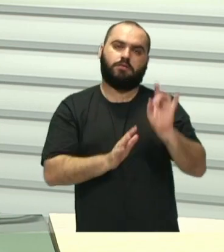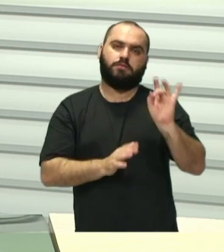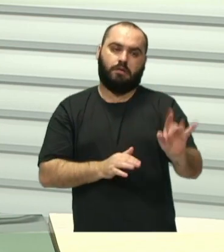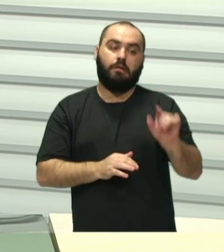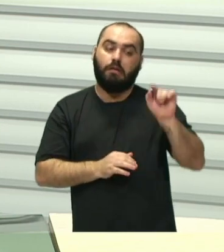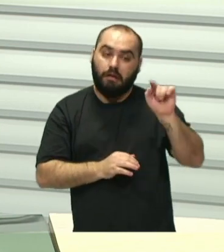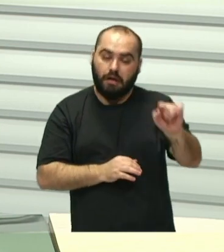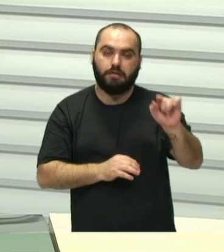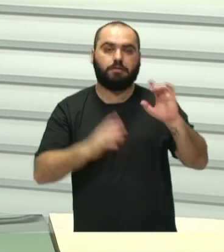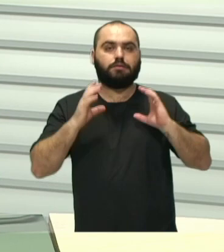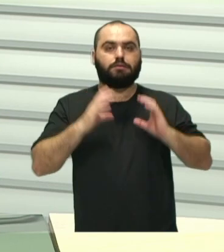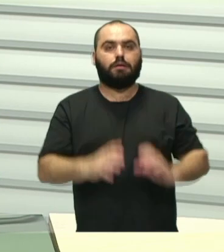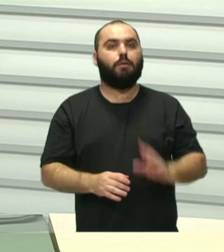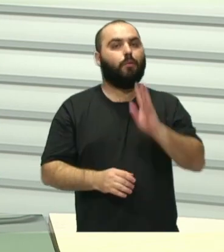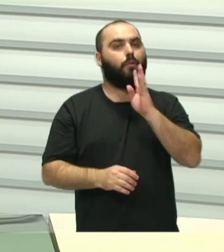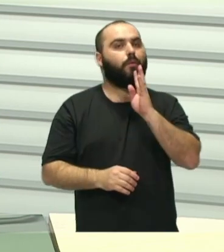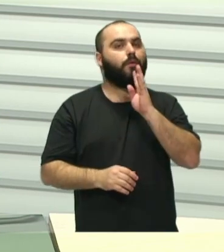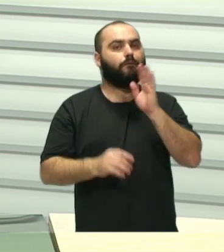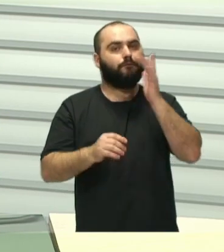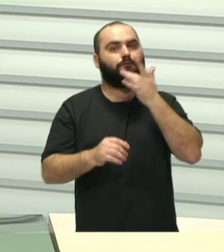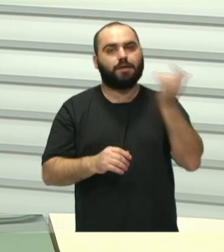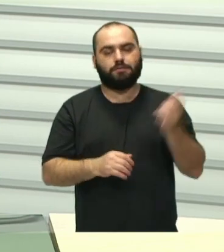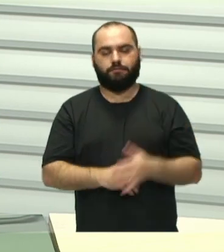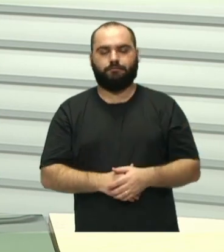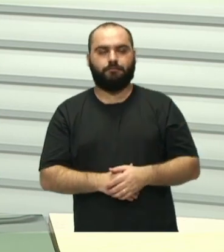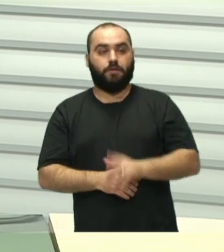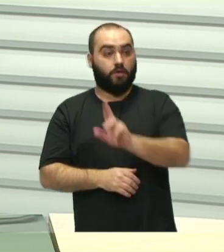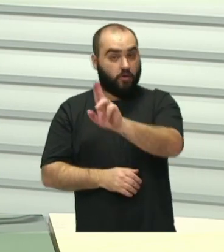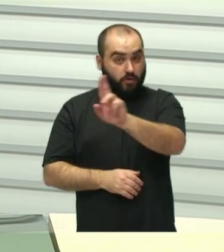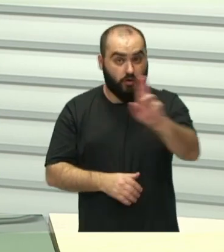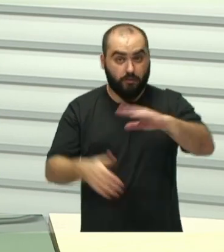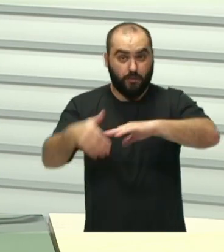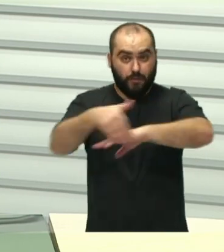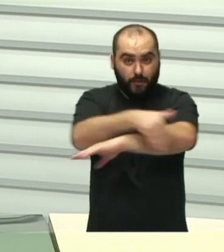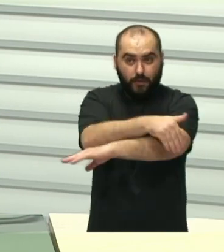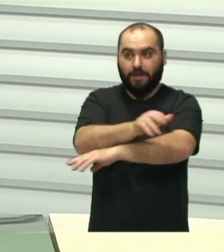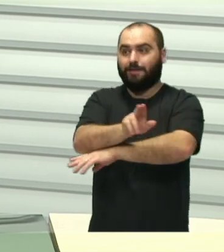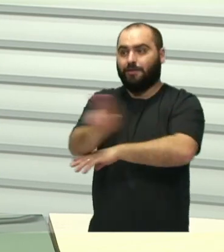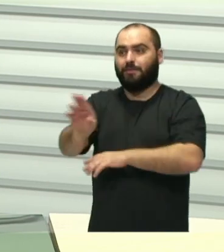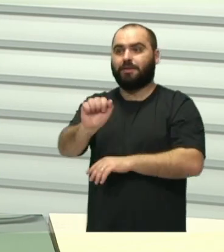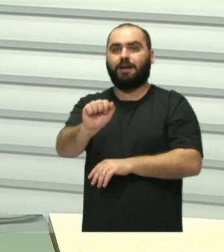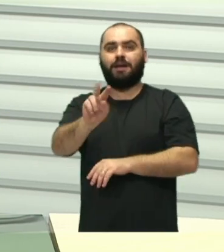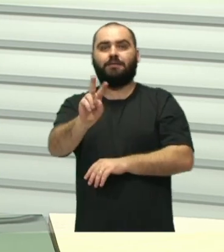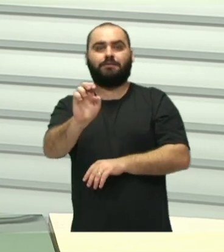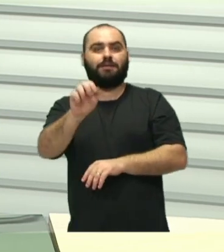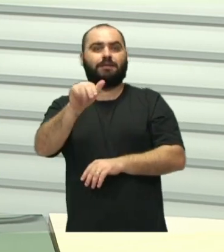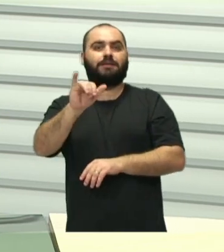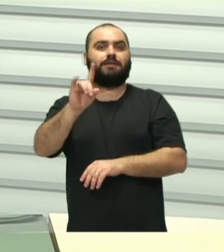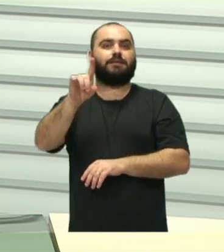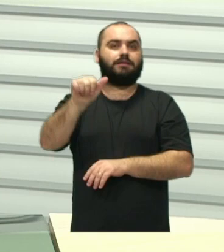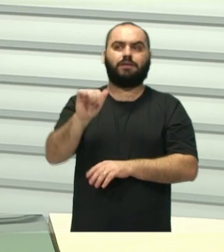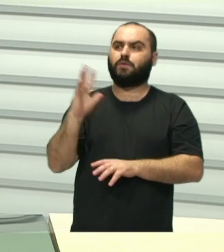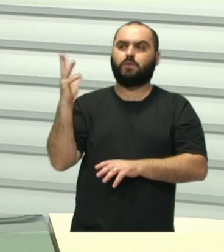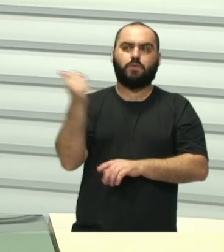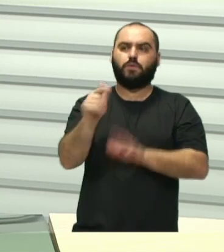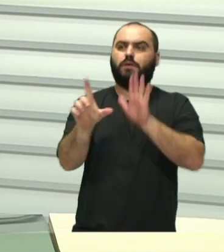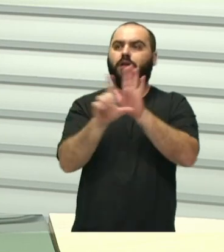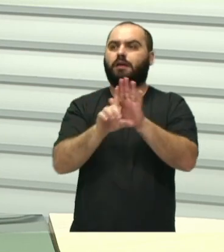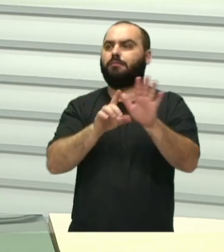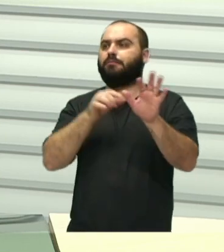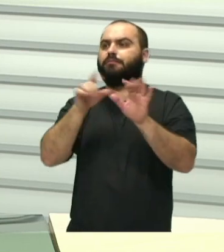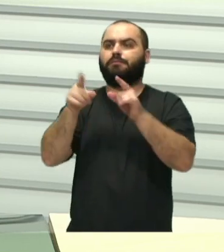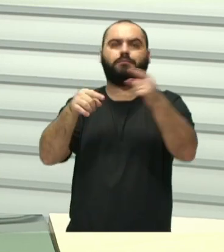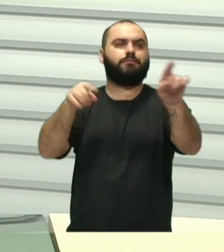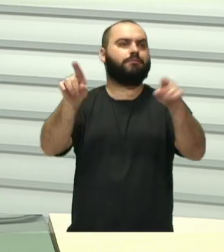facilita para o cidadão tenha conhecimento logradouros ruas Avenidas tudo isso também era tudo mês passa hoje nós